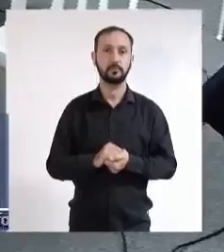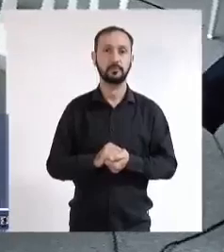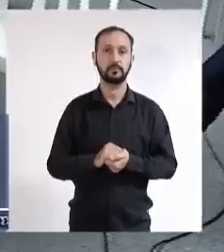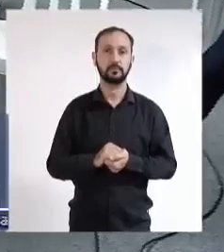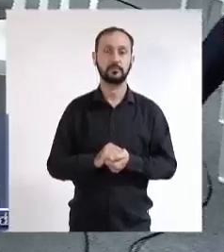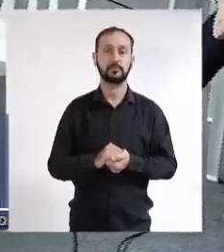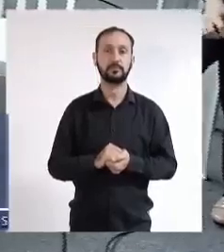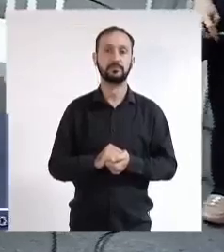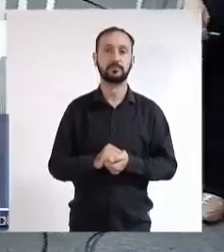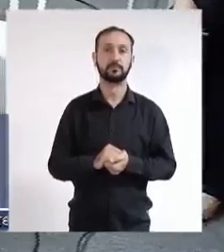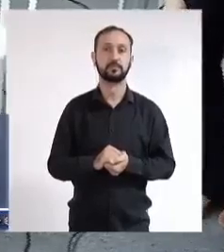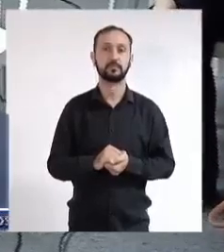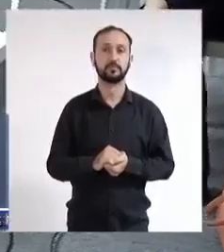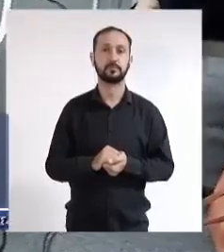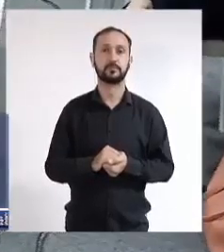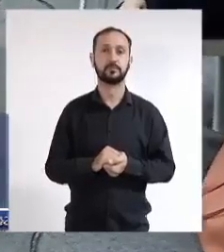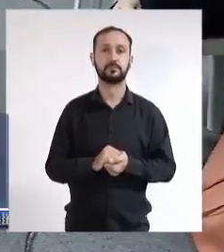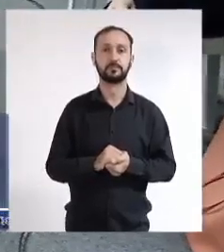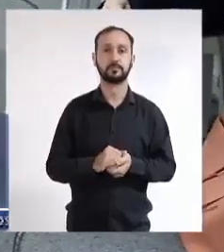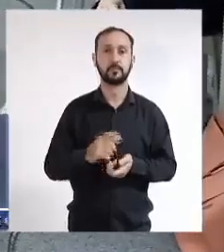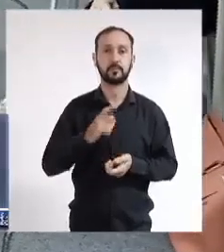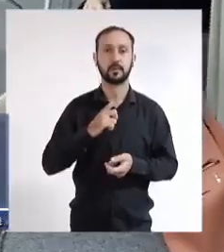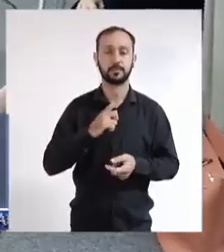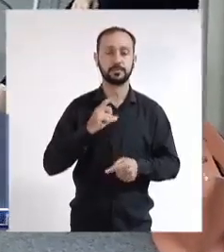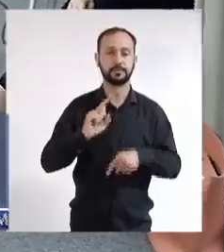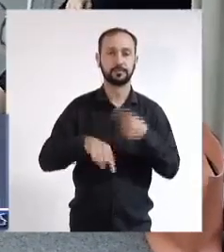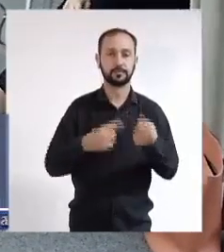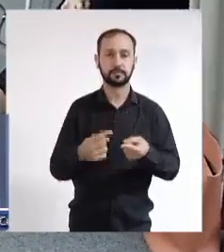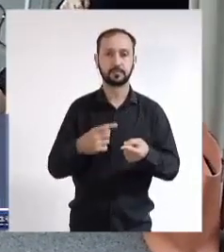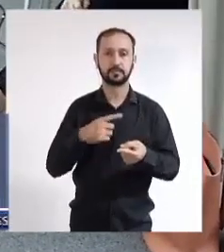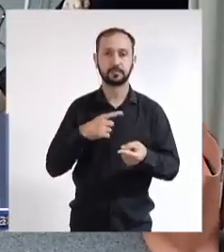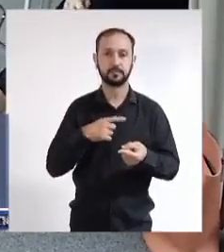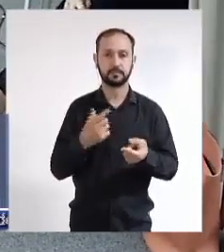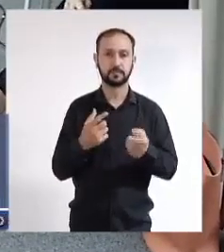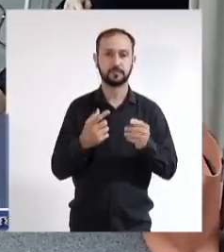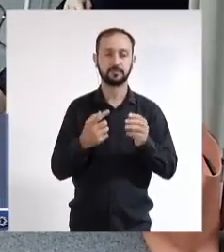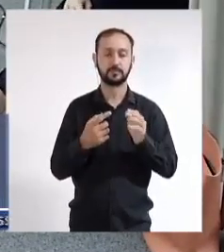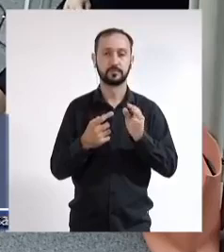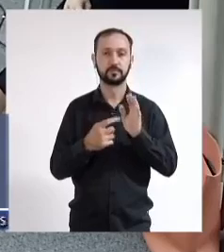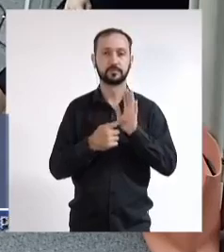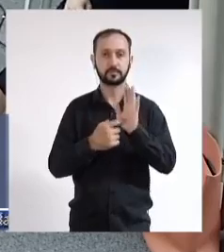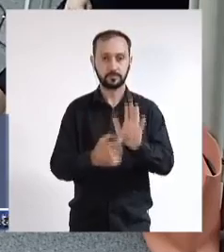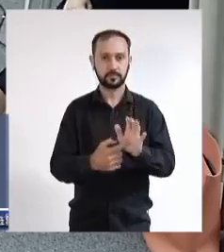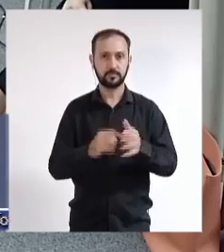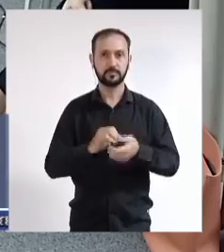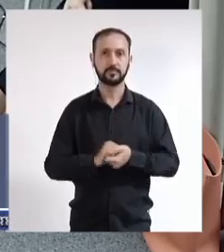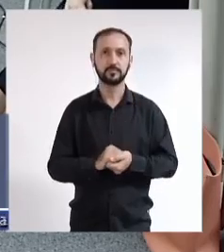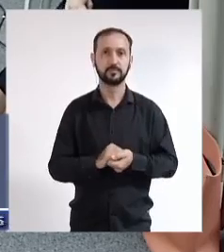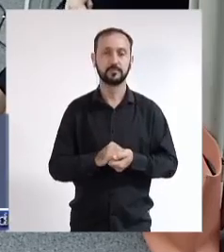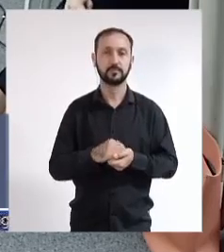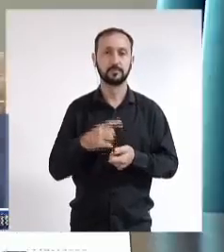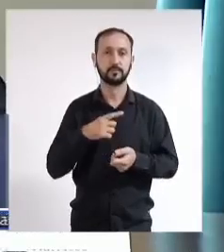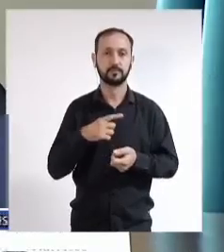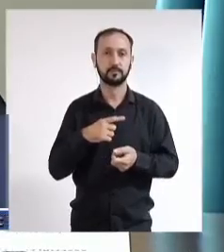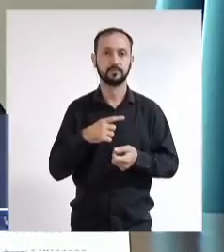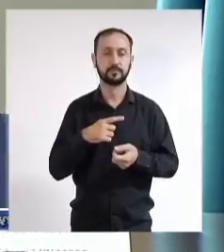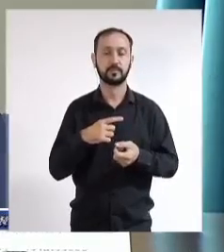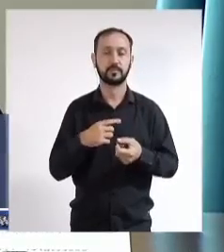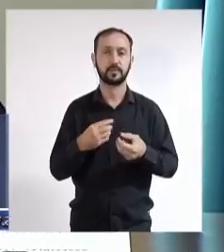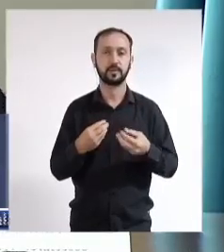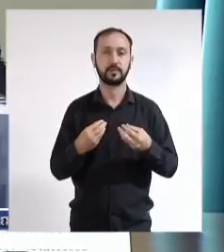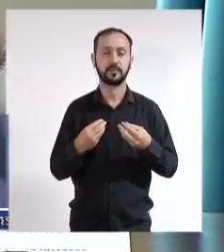retransmitindo nós vamos depois essas apresentações nós estamos construindo